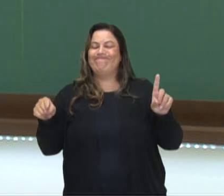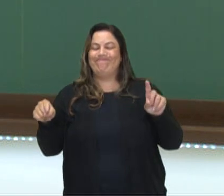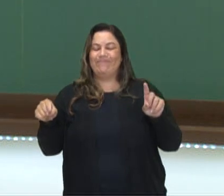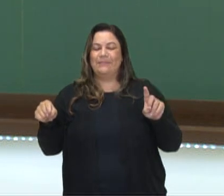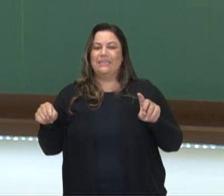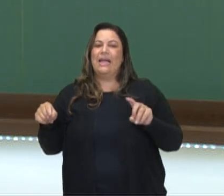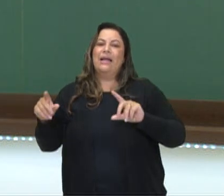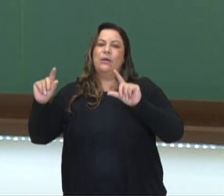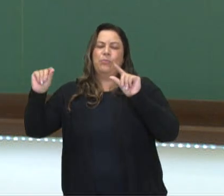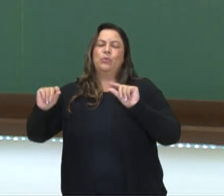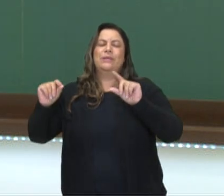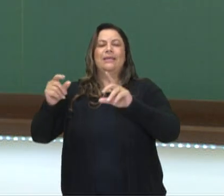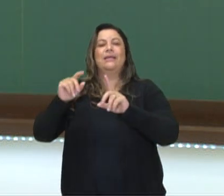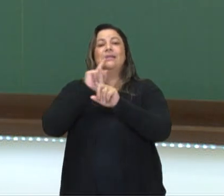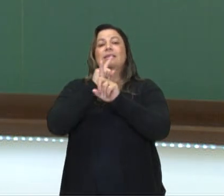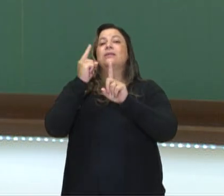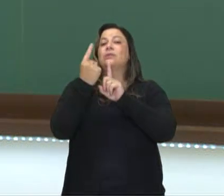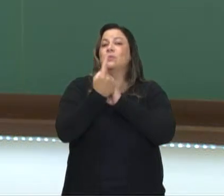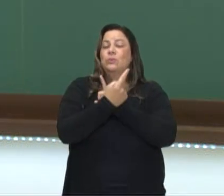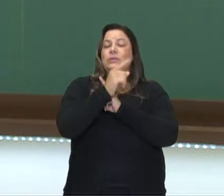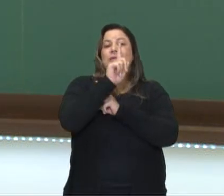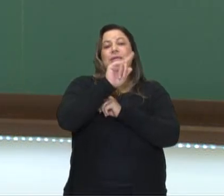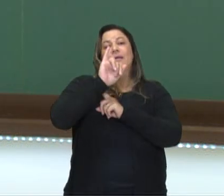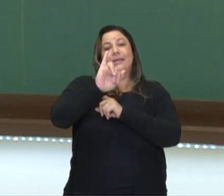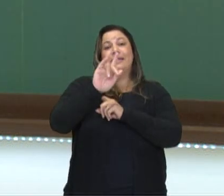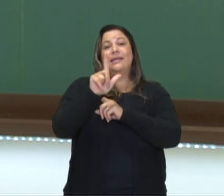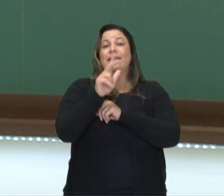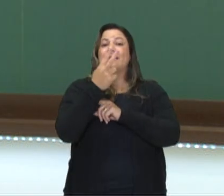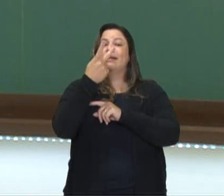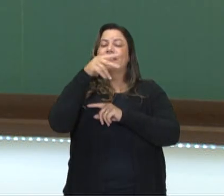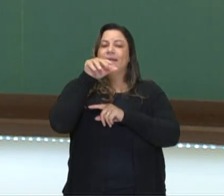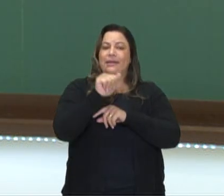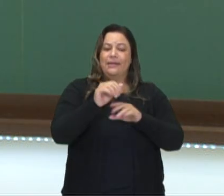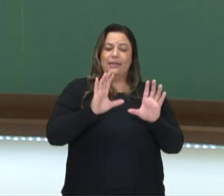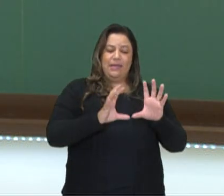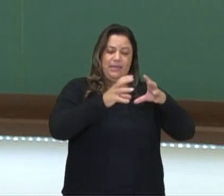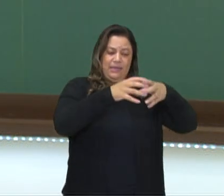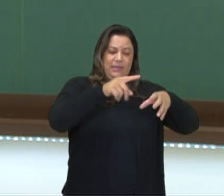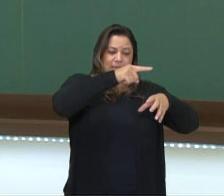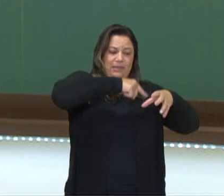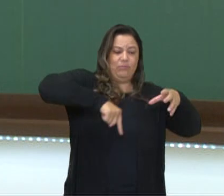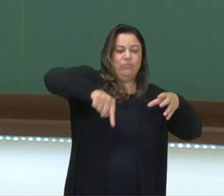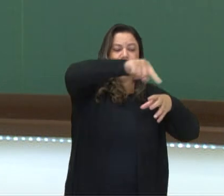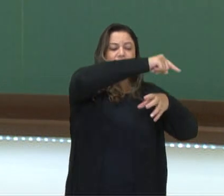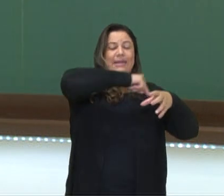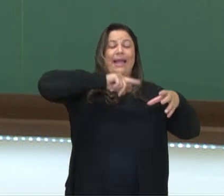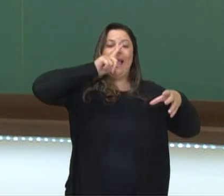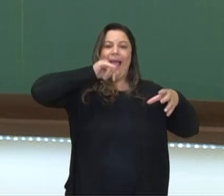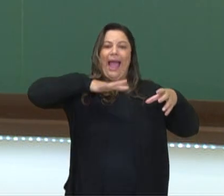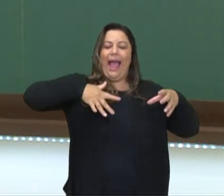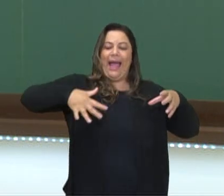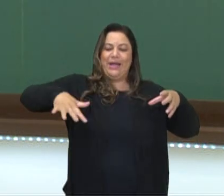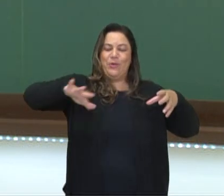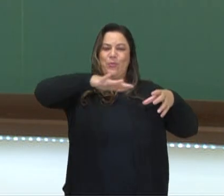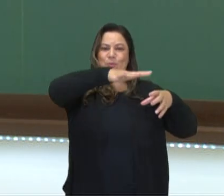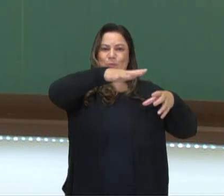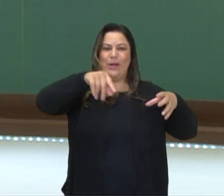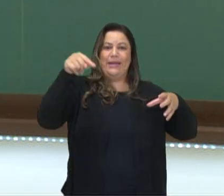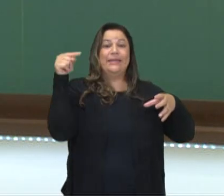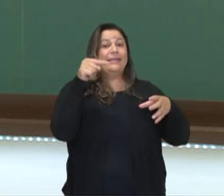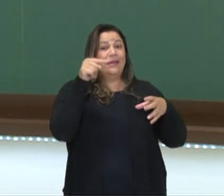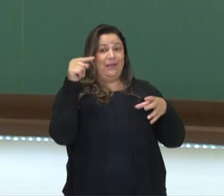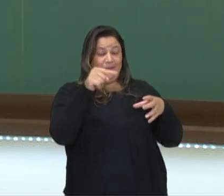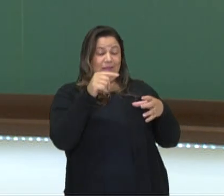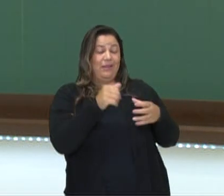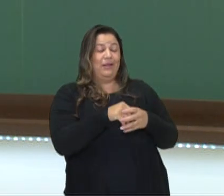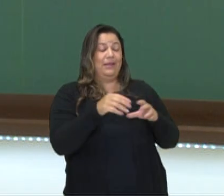na geografia, quando falamos em ilhas, estamos nos referindo a uma porção de terra cercada por água de todos os lados. Aqui, quando